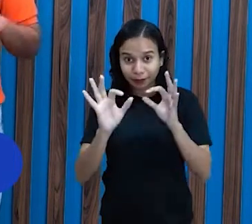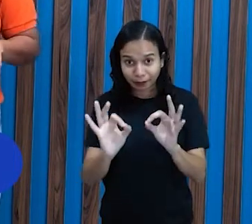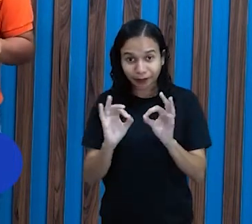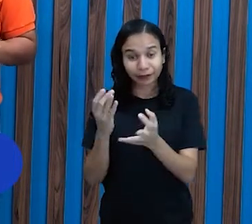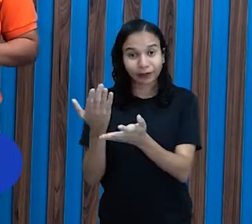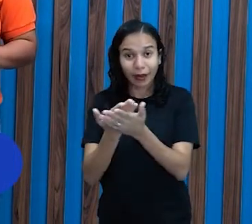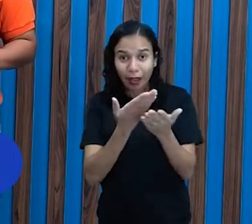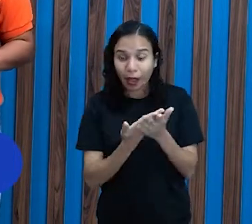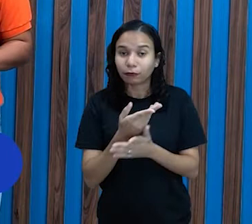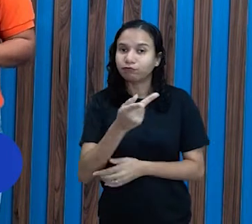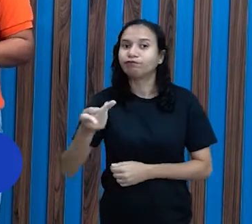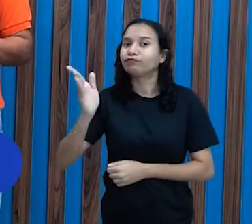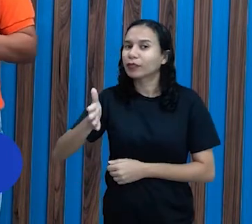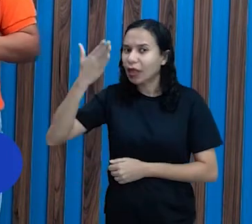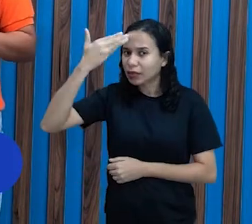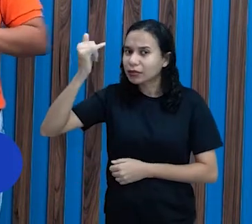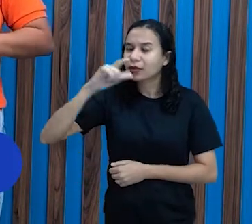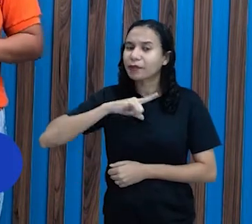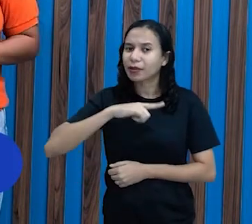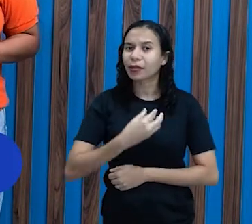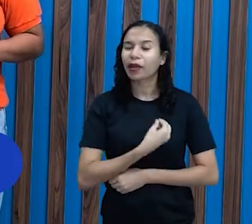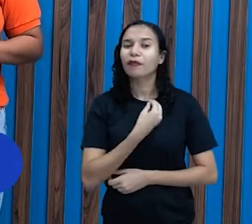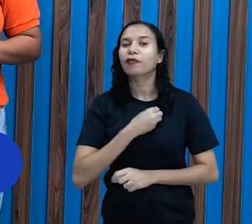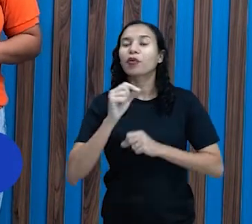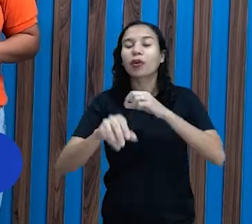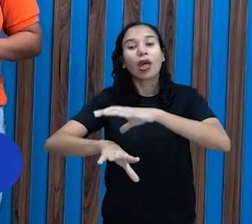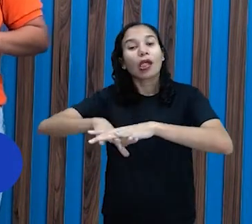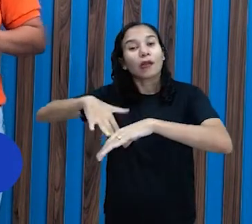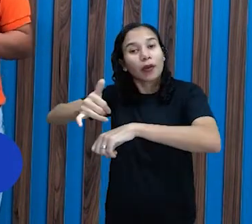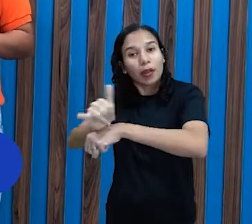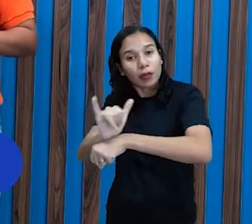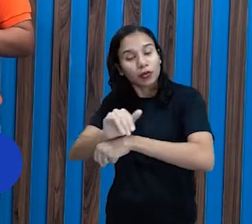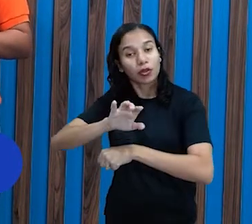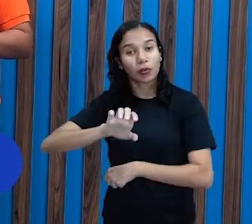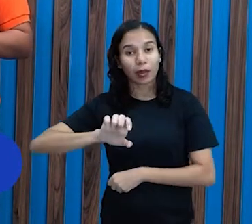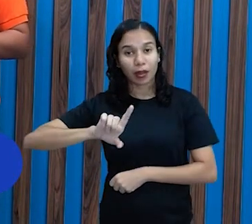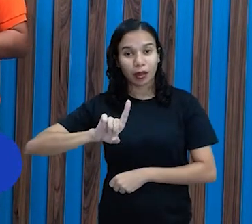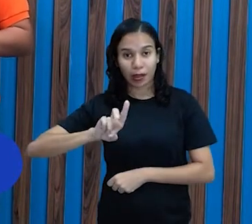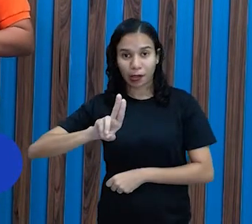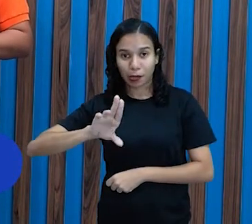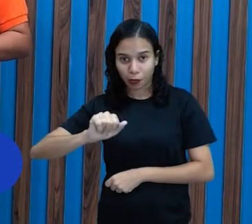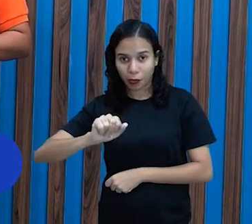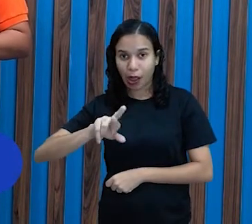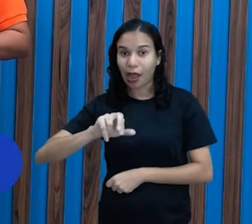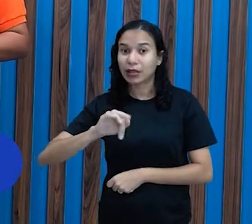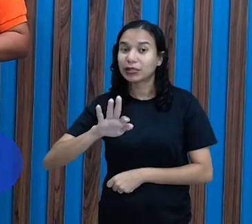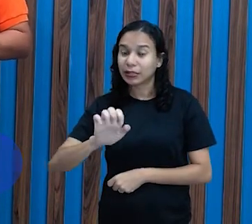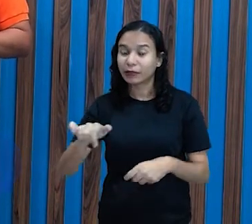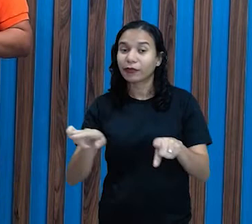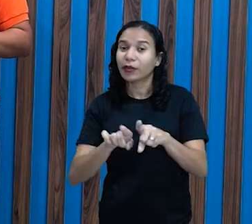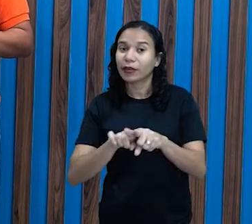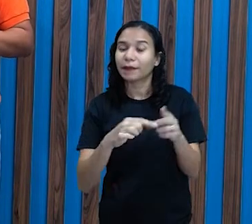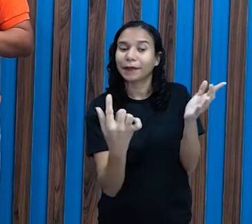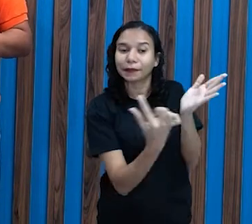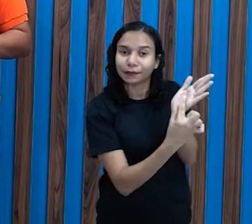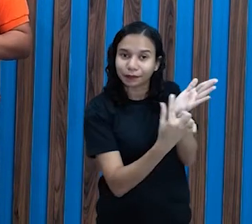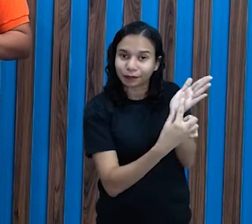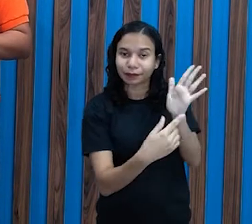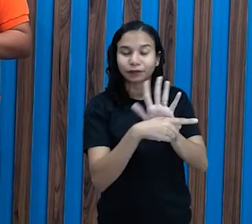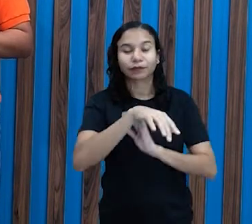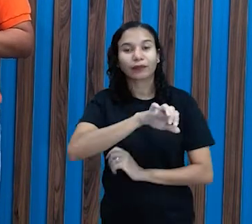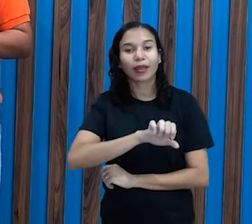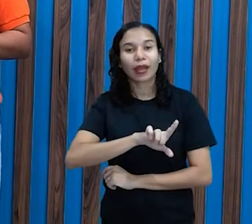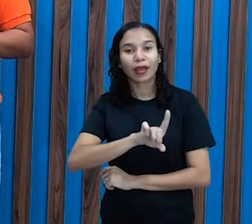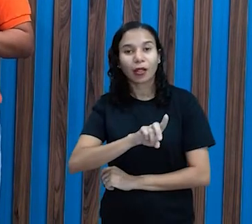Nossas aulas, como vocês sabem, estão no nosso canal do YouTube Educa Recife e também no nosso aplicativo